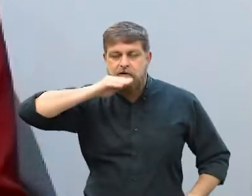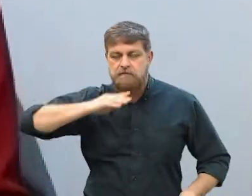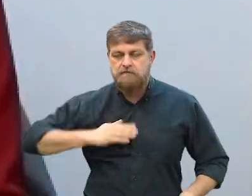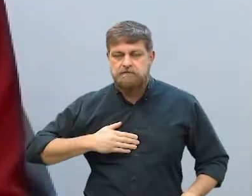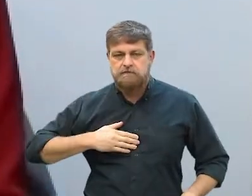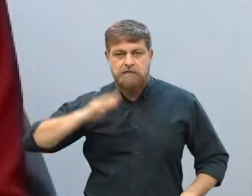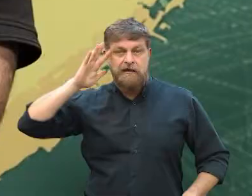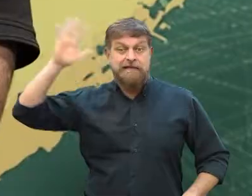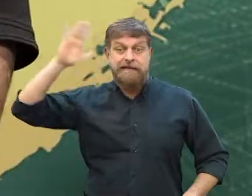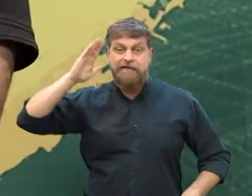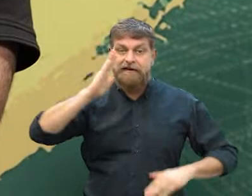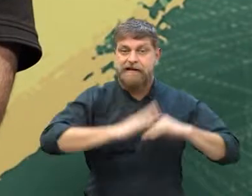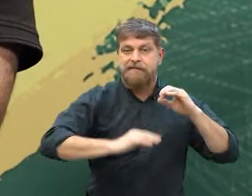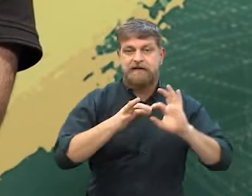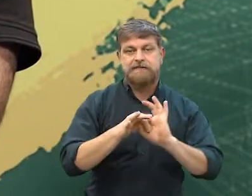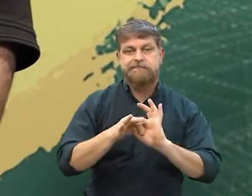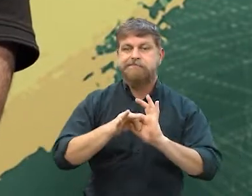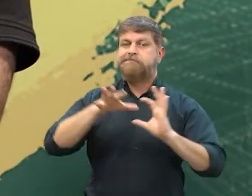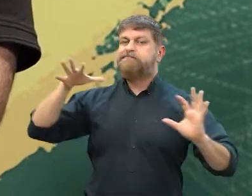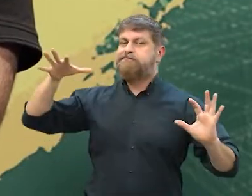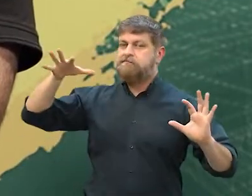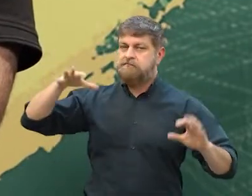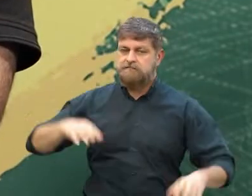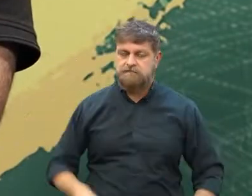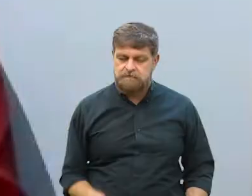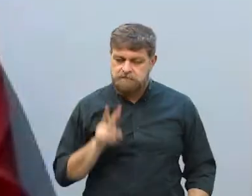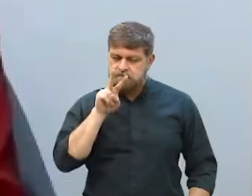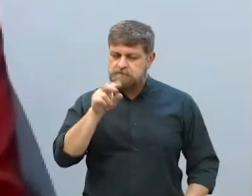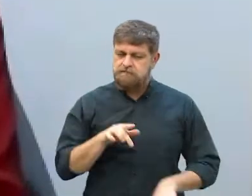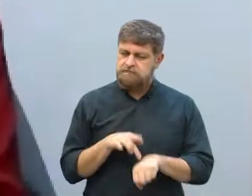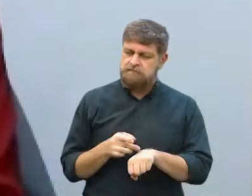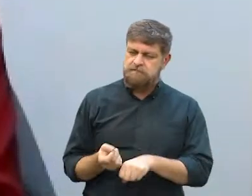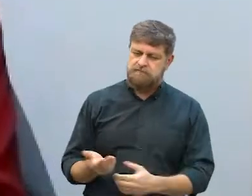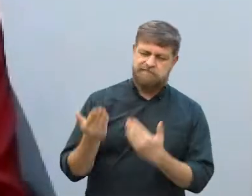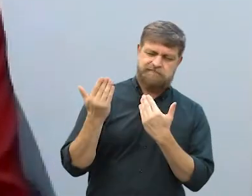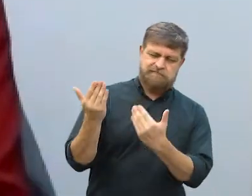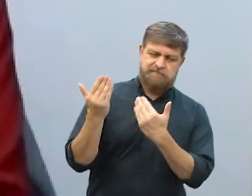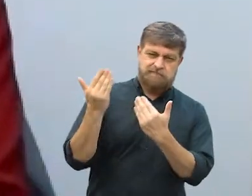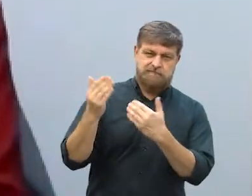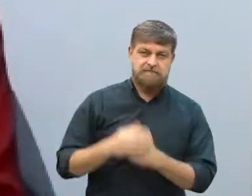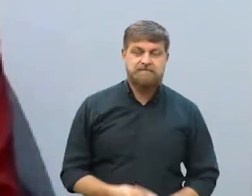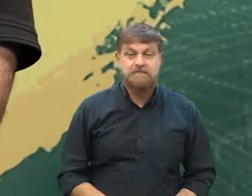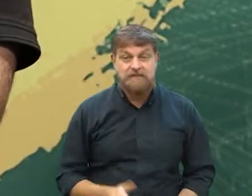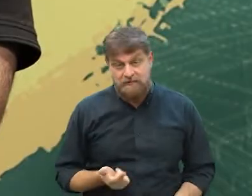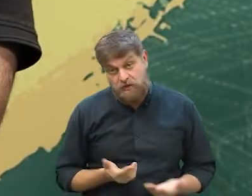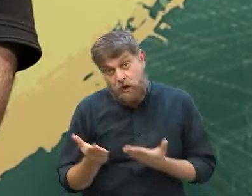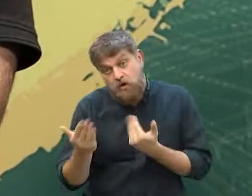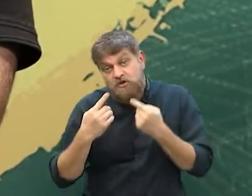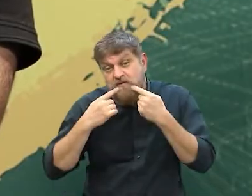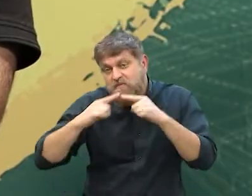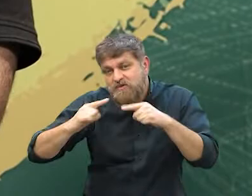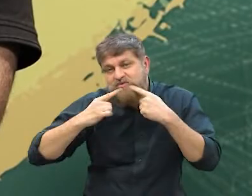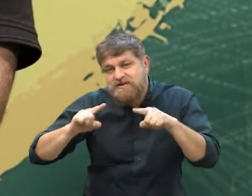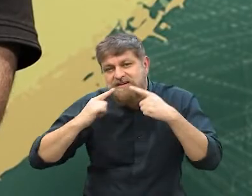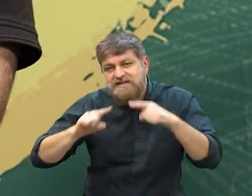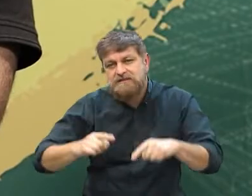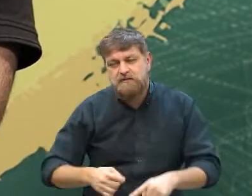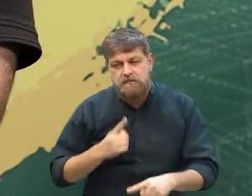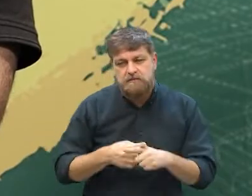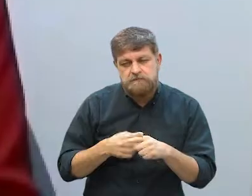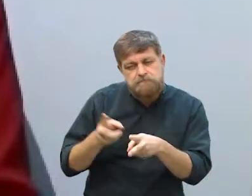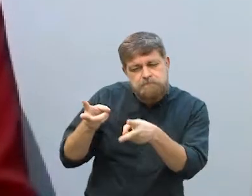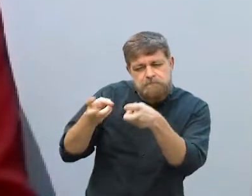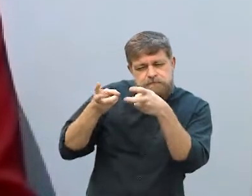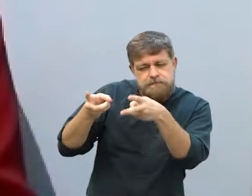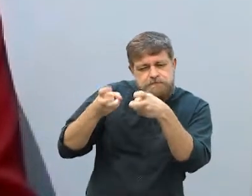e fazem outra. É verdade. Não é? Então, o pessoal ainda fala, são muito críticos. Por quê? Porque eles têm